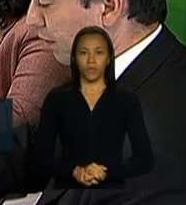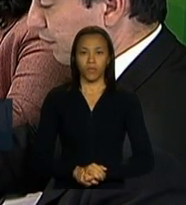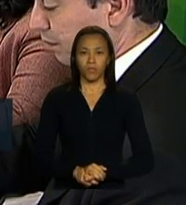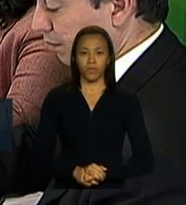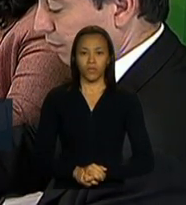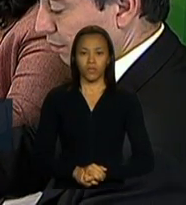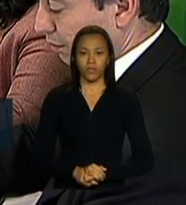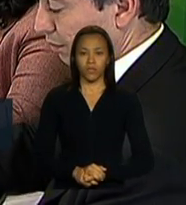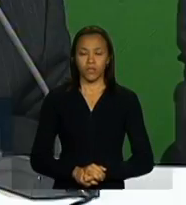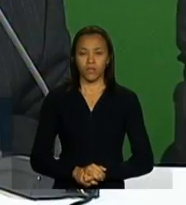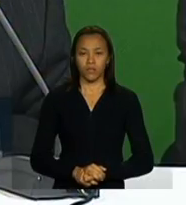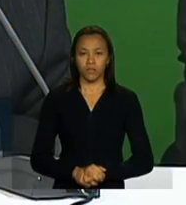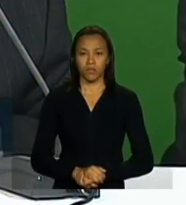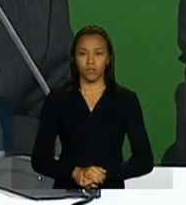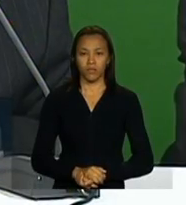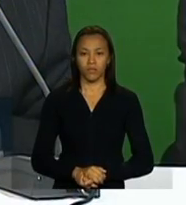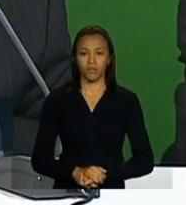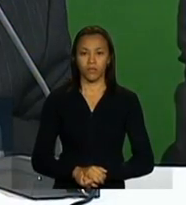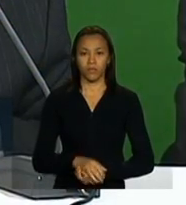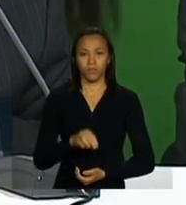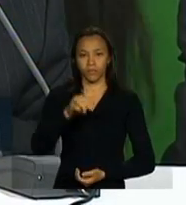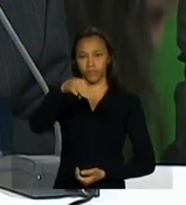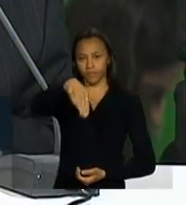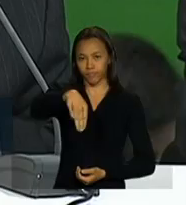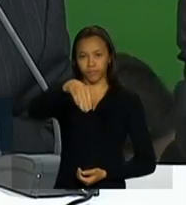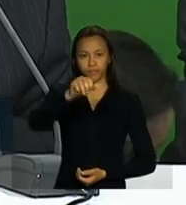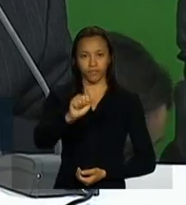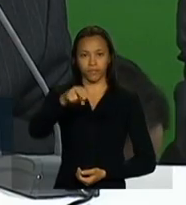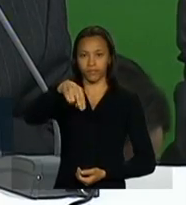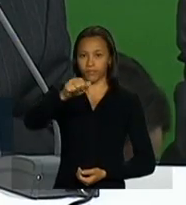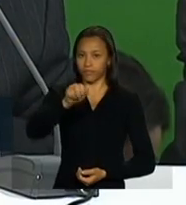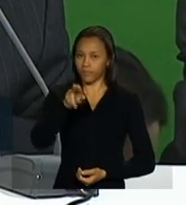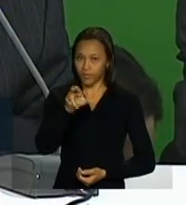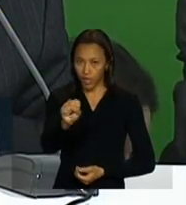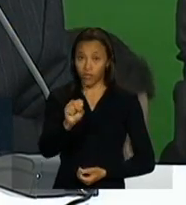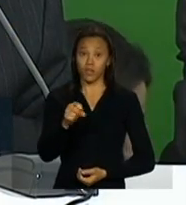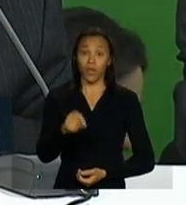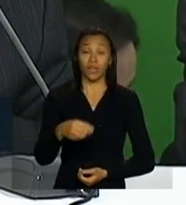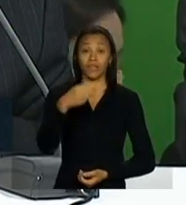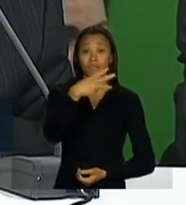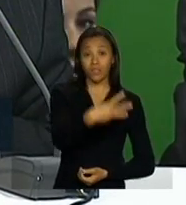Esse aqui é 300. Manaus. Aí você faça a conta aí, por favor. É